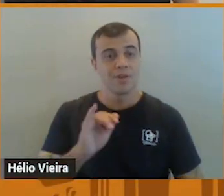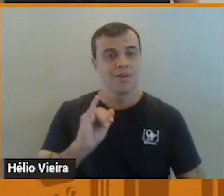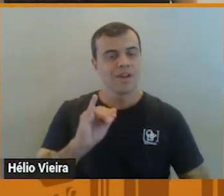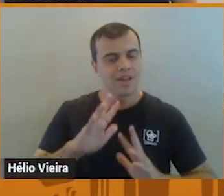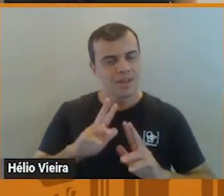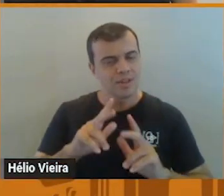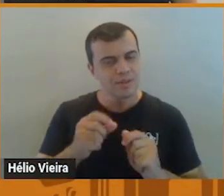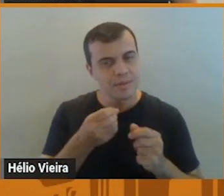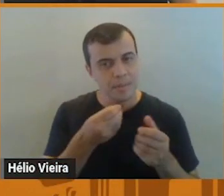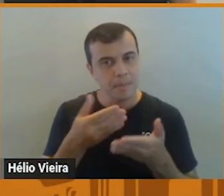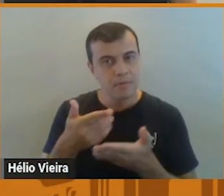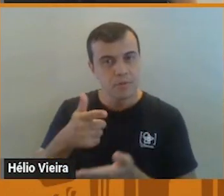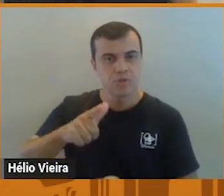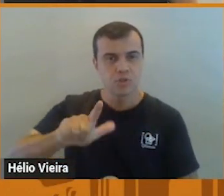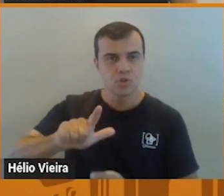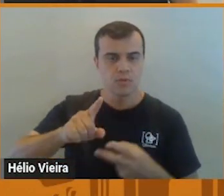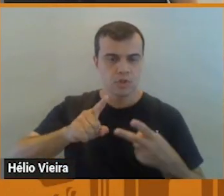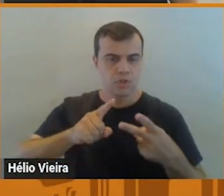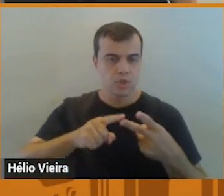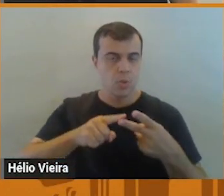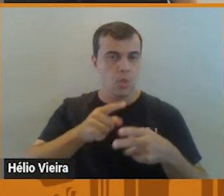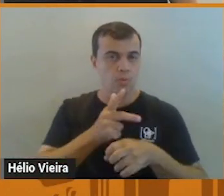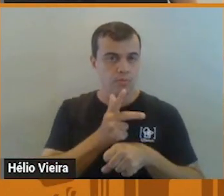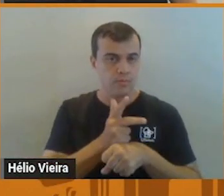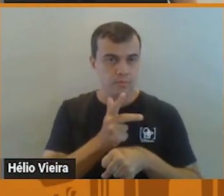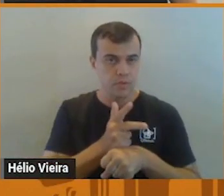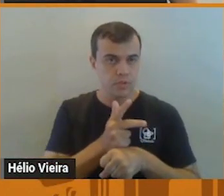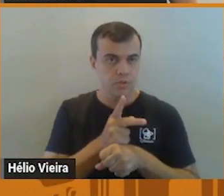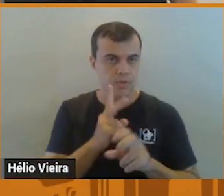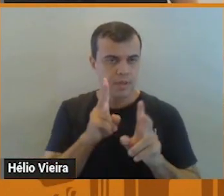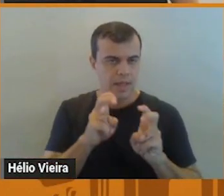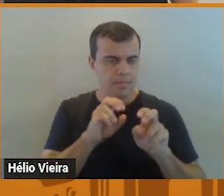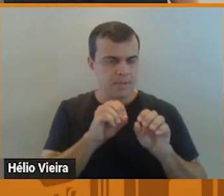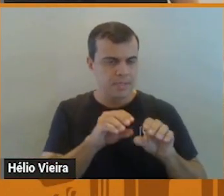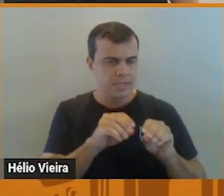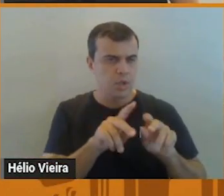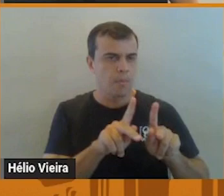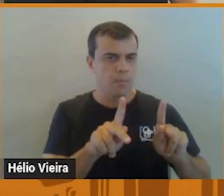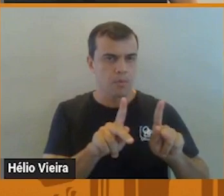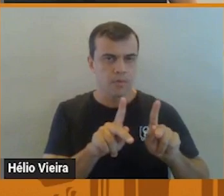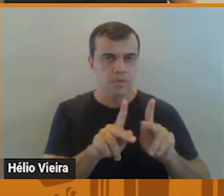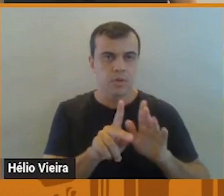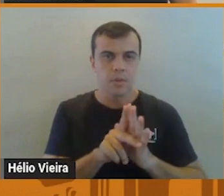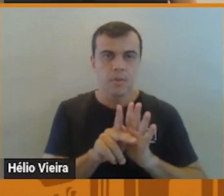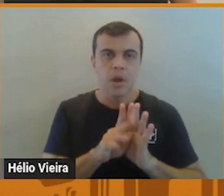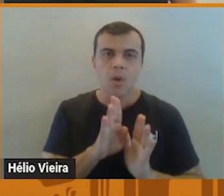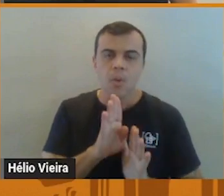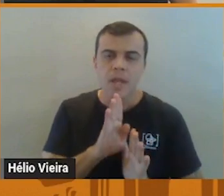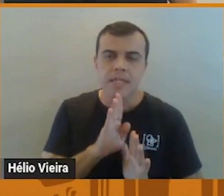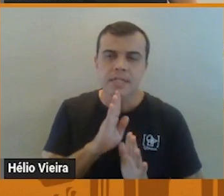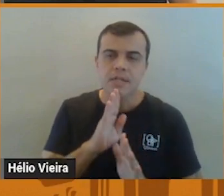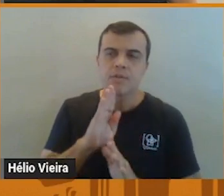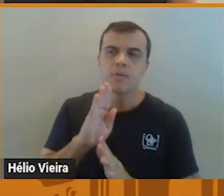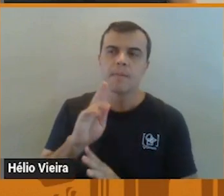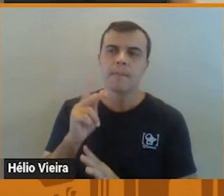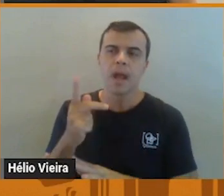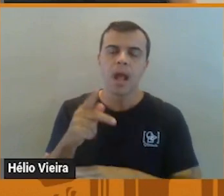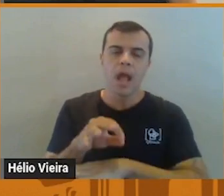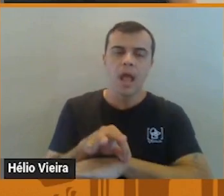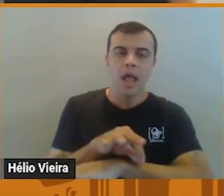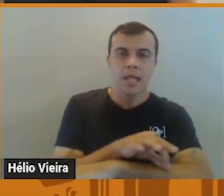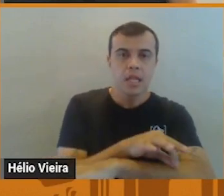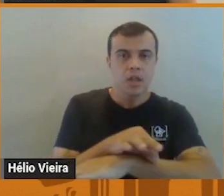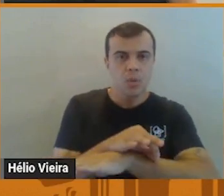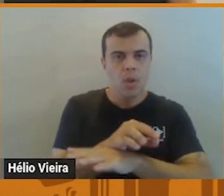bem-vindos de novo ao segundo episódio da formação de professores, Reconhecendo o BH, Arquitetura e Personagens